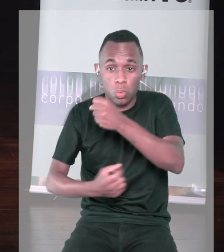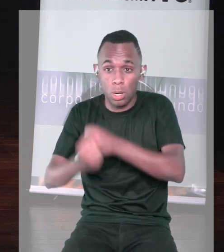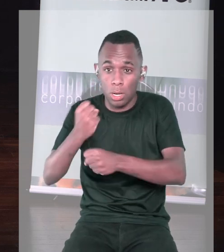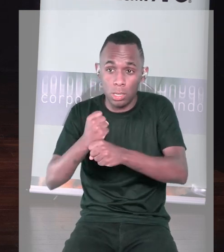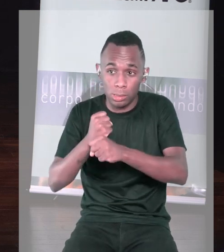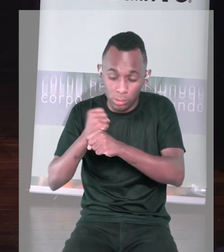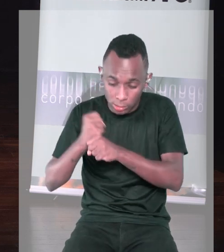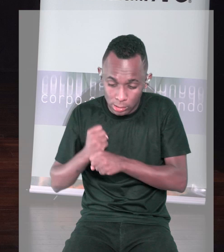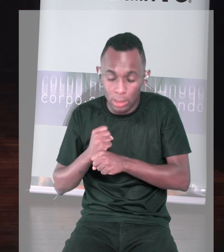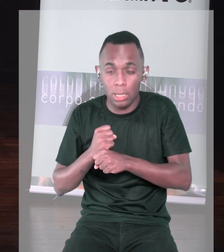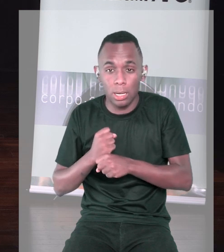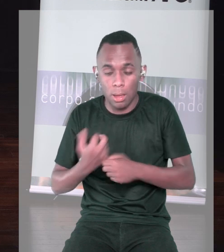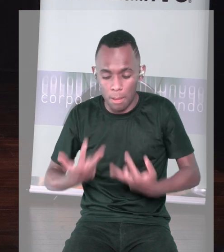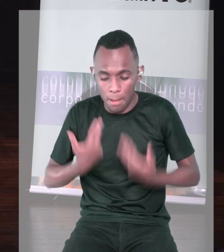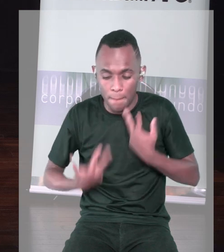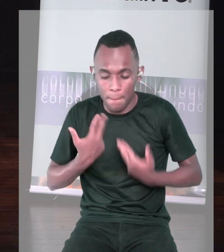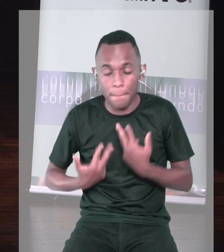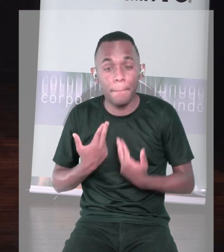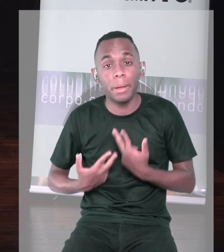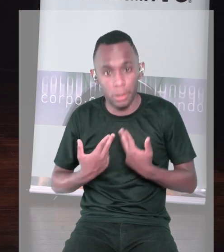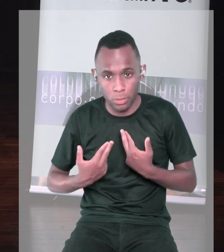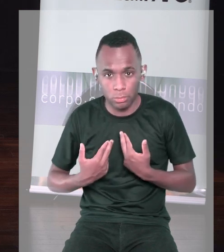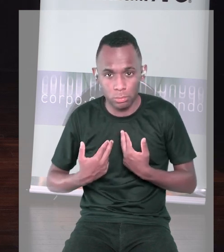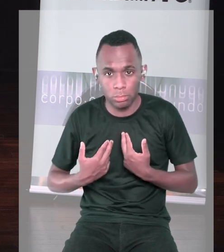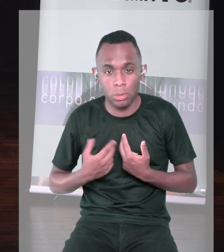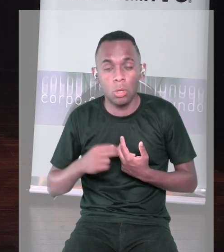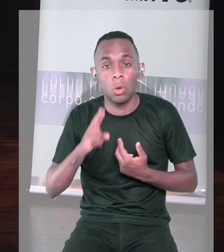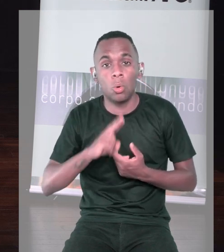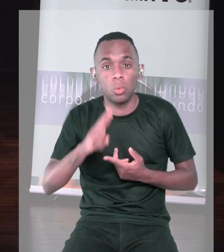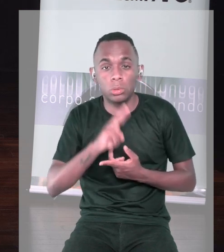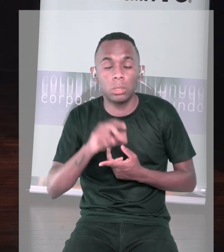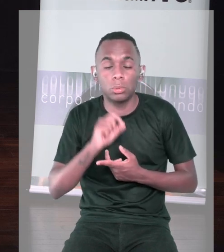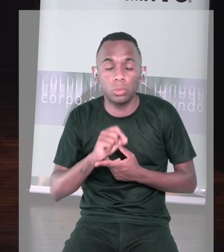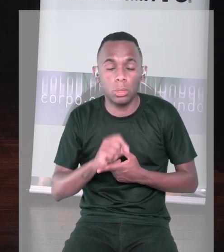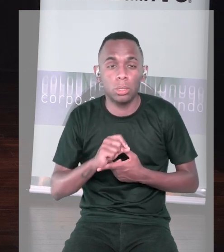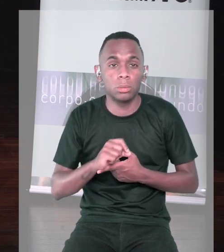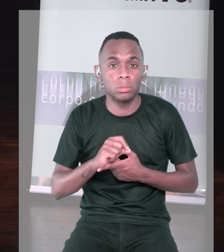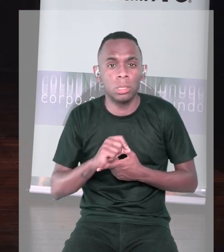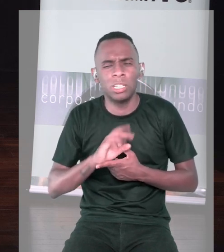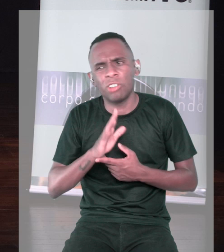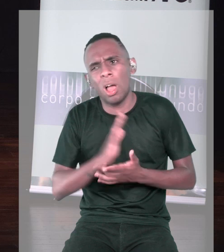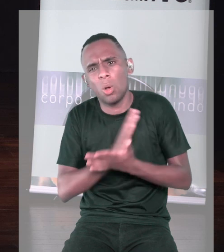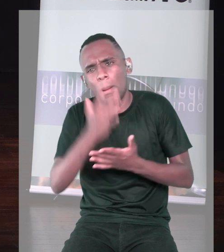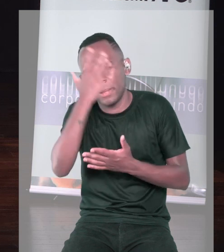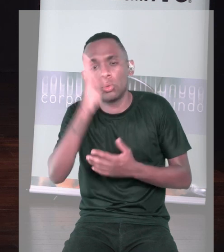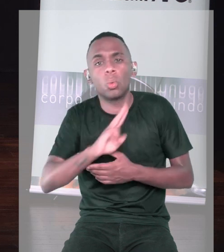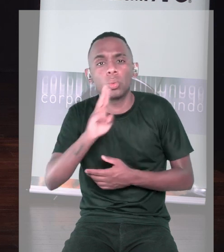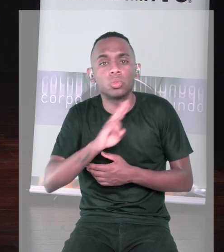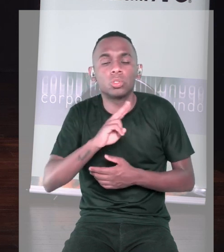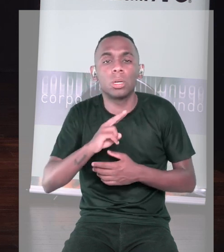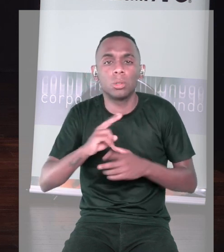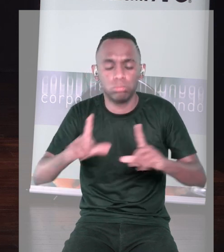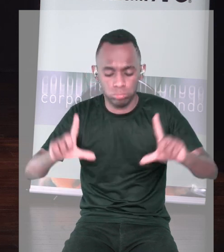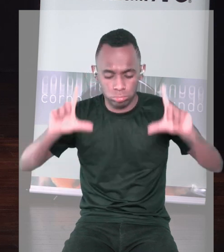8 anos antes, ela tinha sido operada de uma hérnia de disco, usando contraste, aquela coisa muita gente aqui já